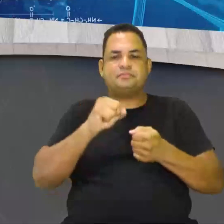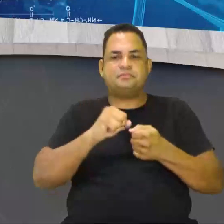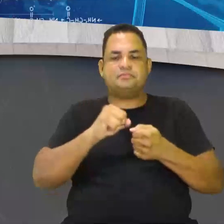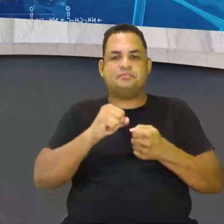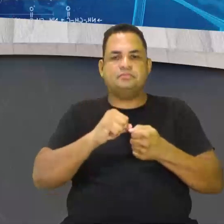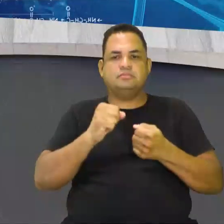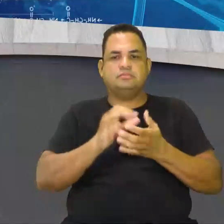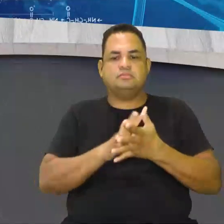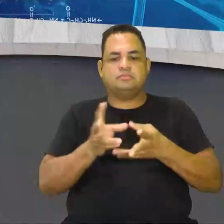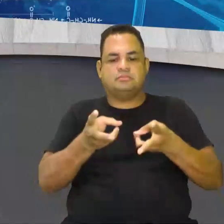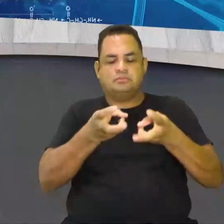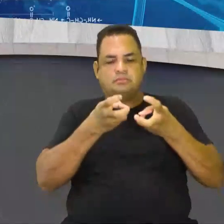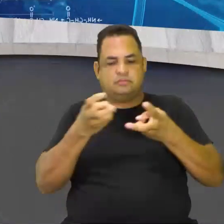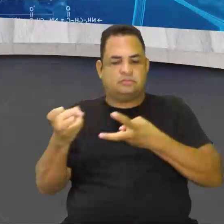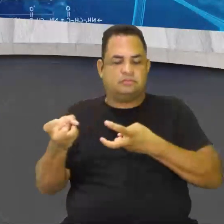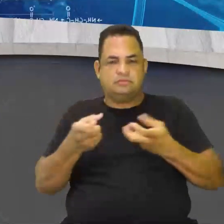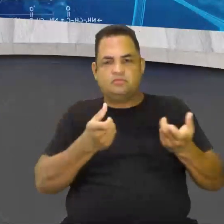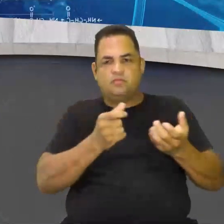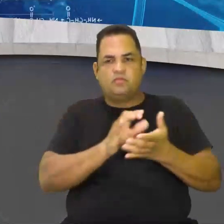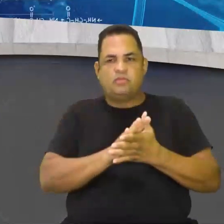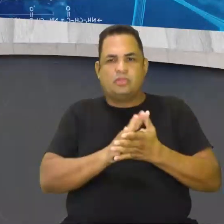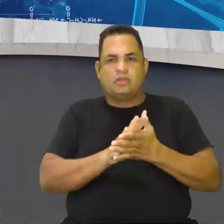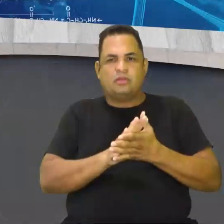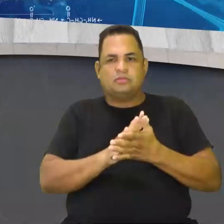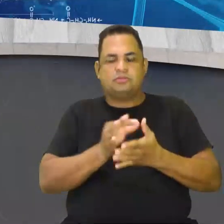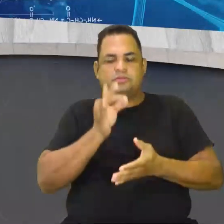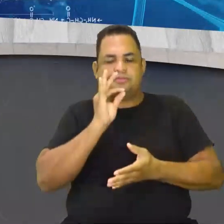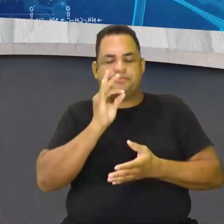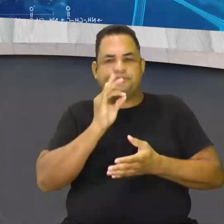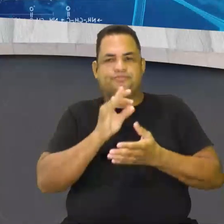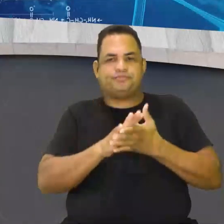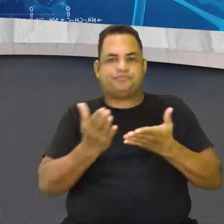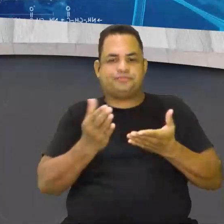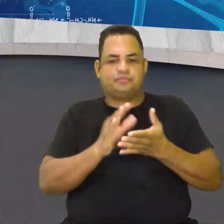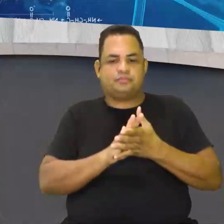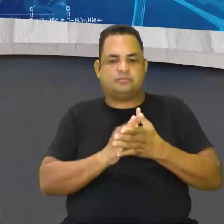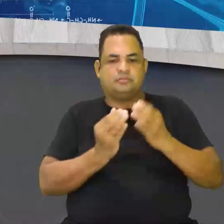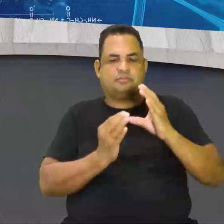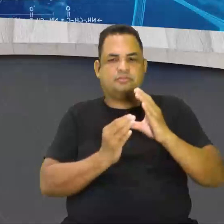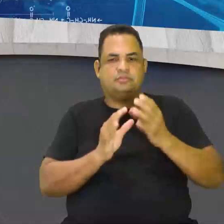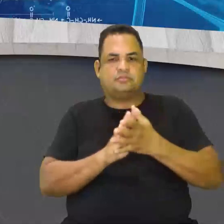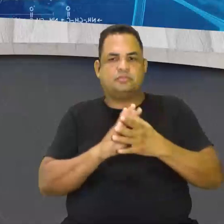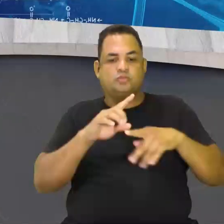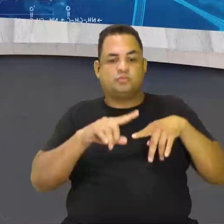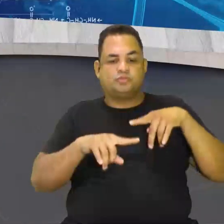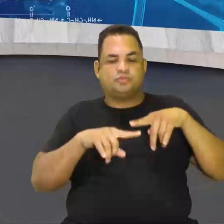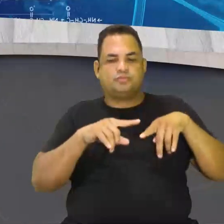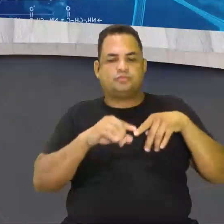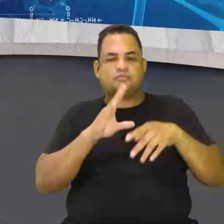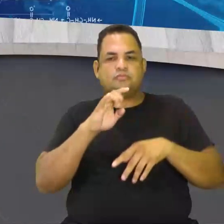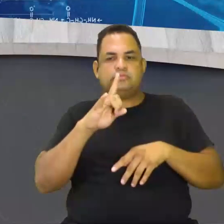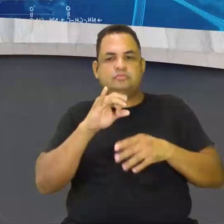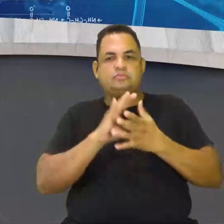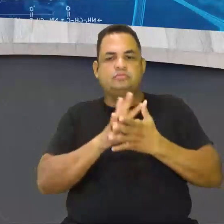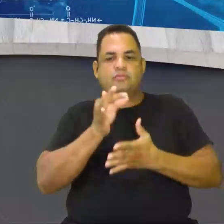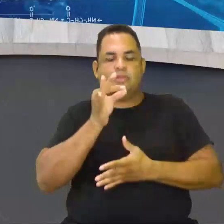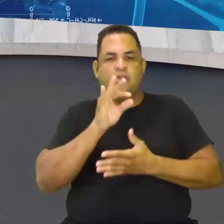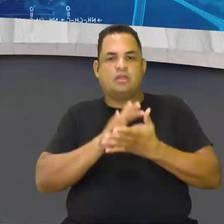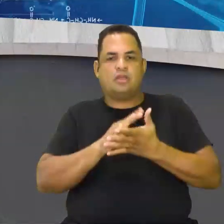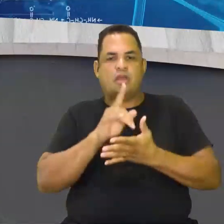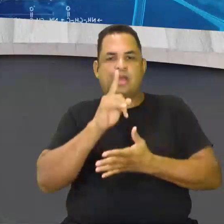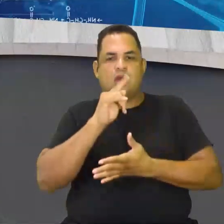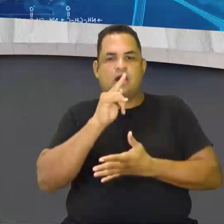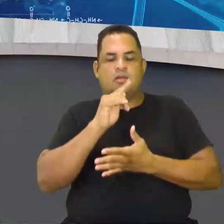extração das substâncias do soluto, que é o café, pelo solvente, que é a água quente, e, no entanto, você ainda